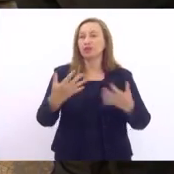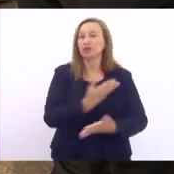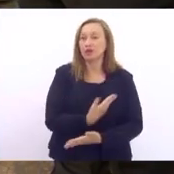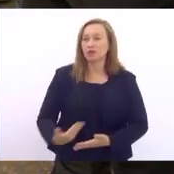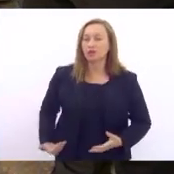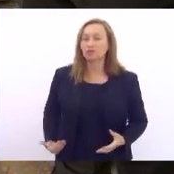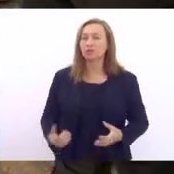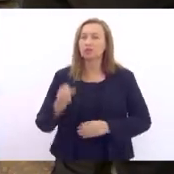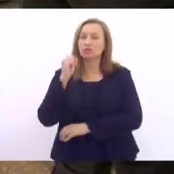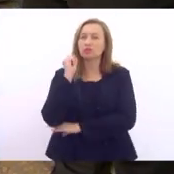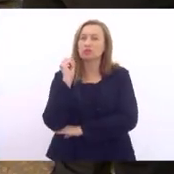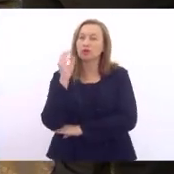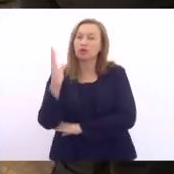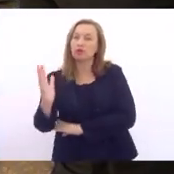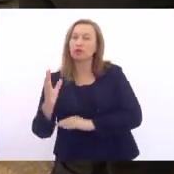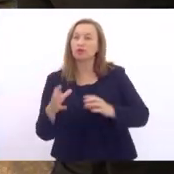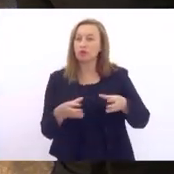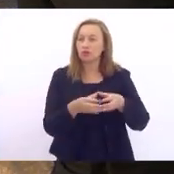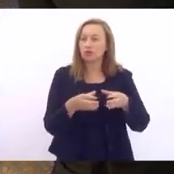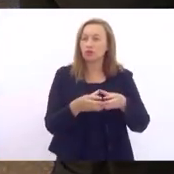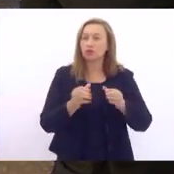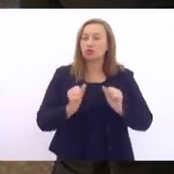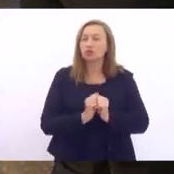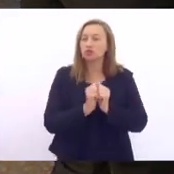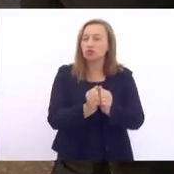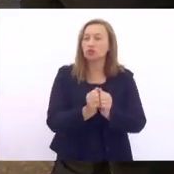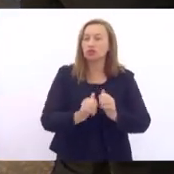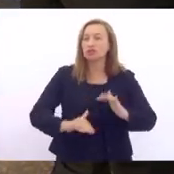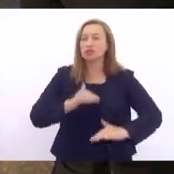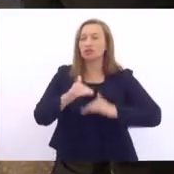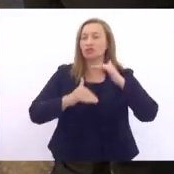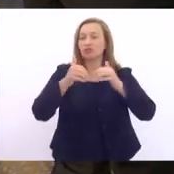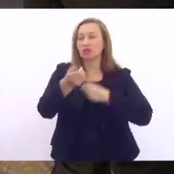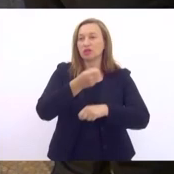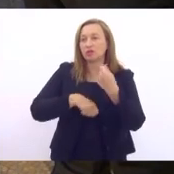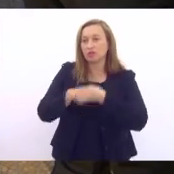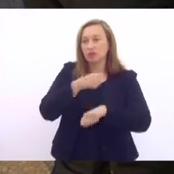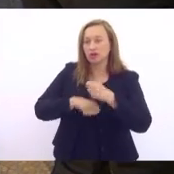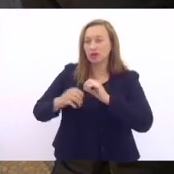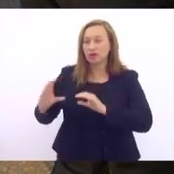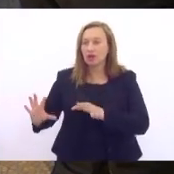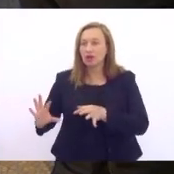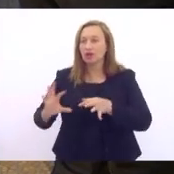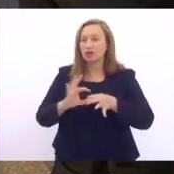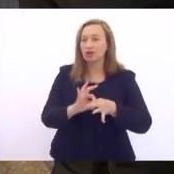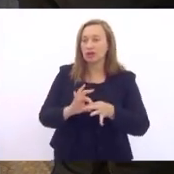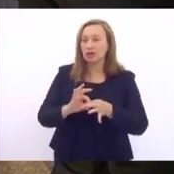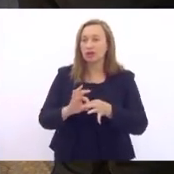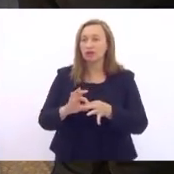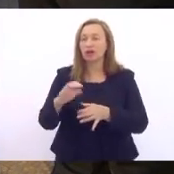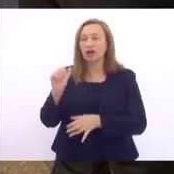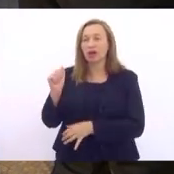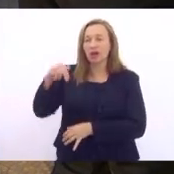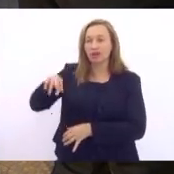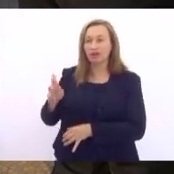Desenvolvimento Econômico, que é ligado à comissão do André Correia.